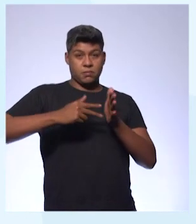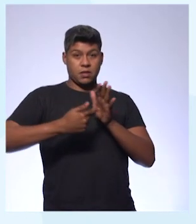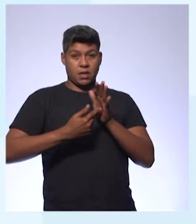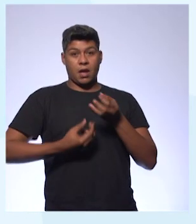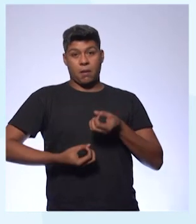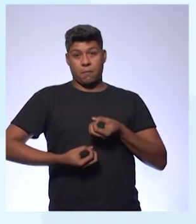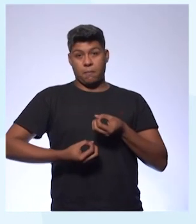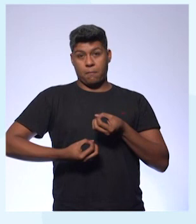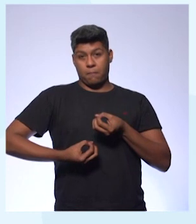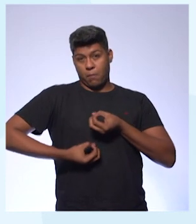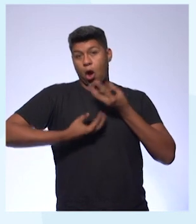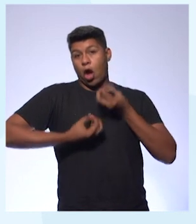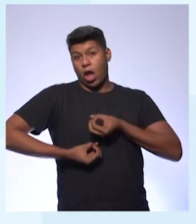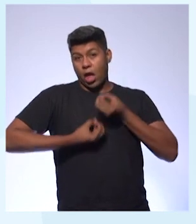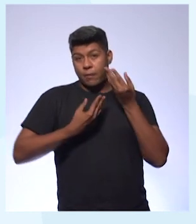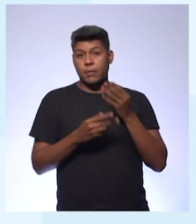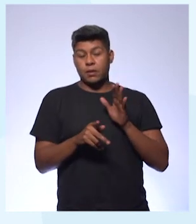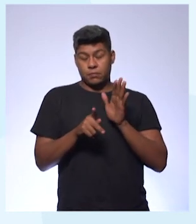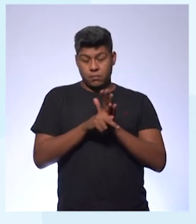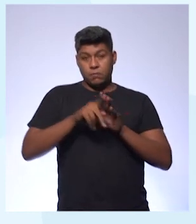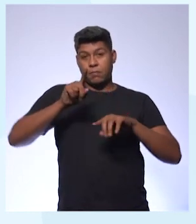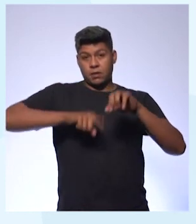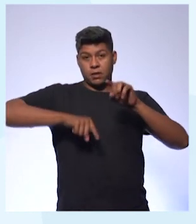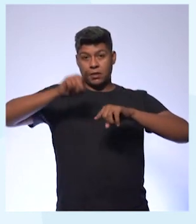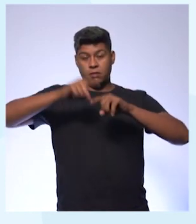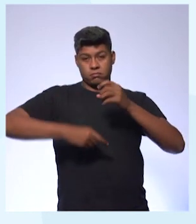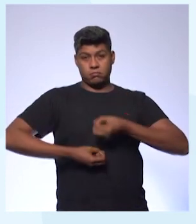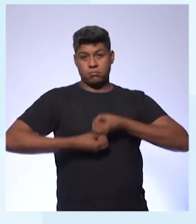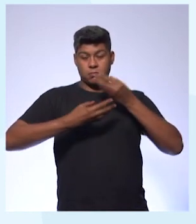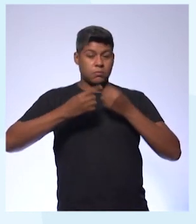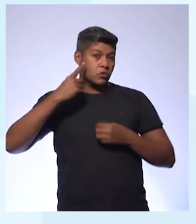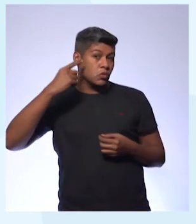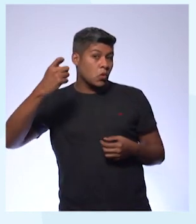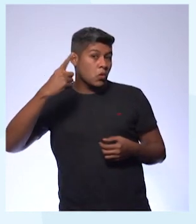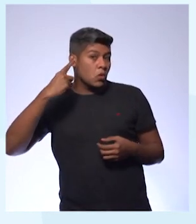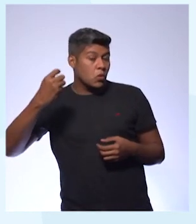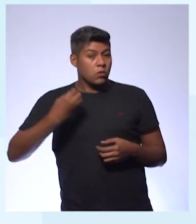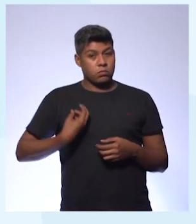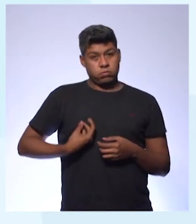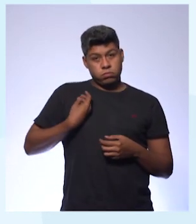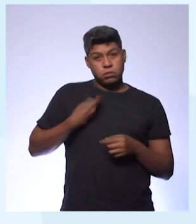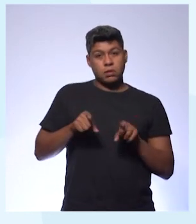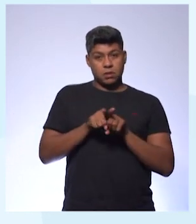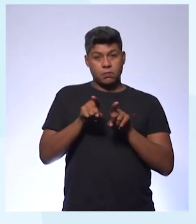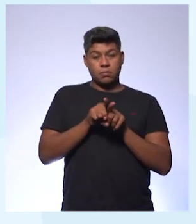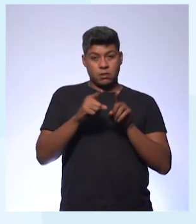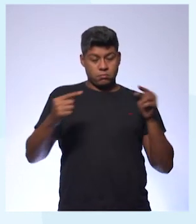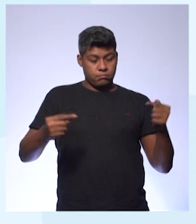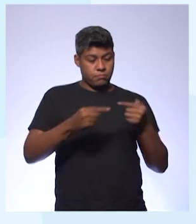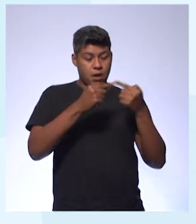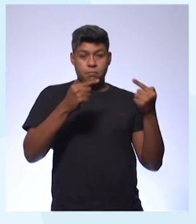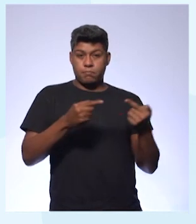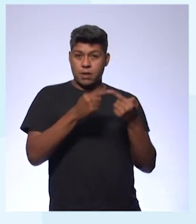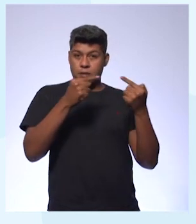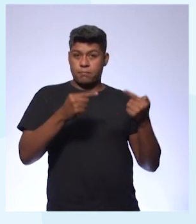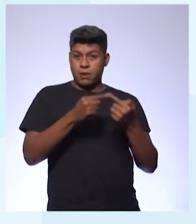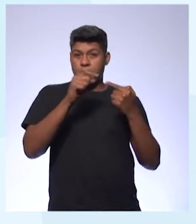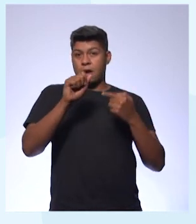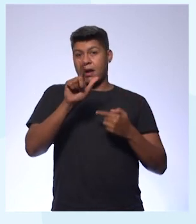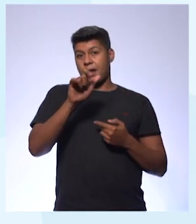poemas efeitos produzidos pelo uso de recursos expressivos sonoros, estrofação, rimas, aliterações,